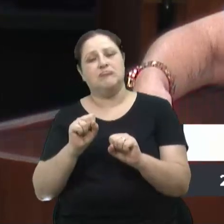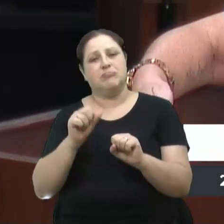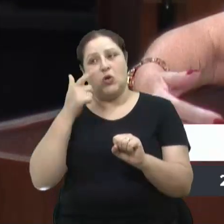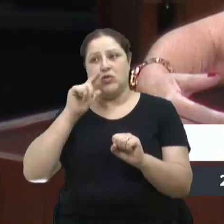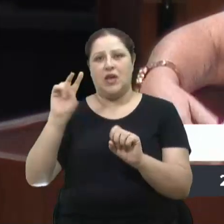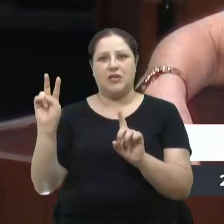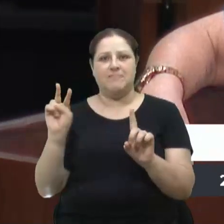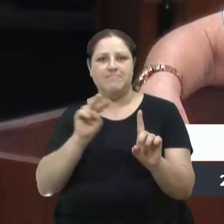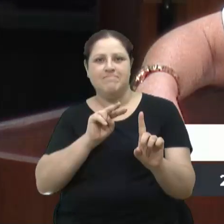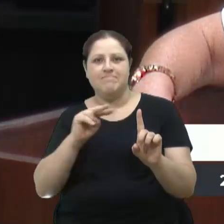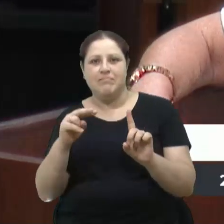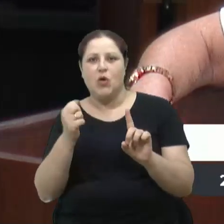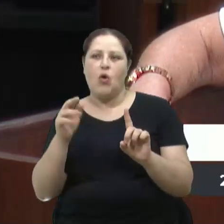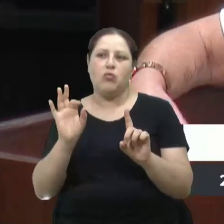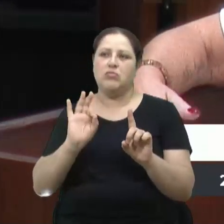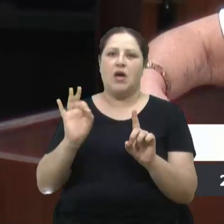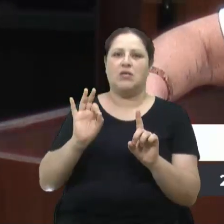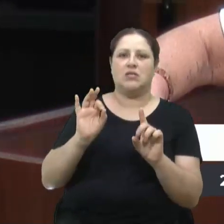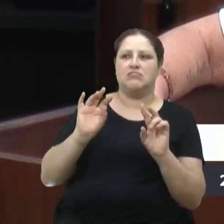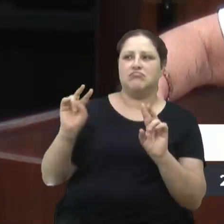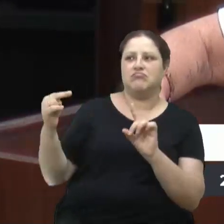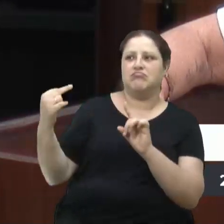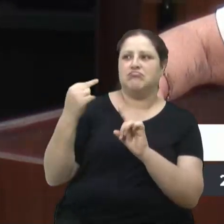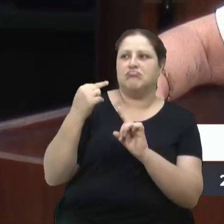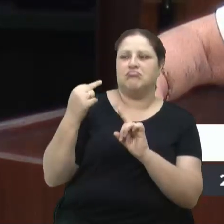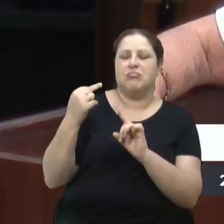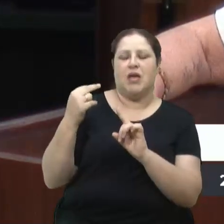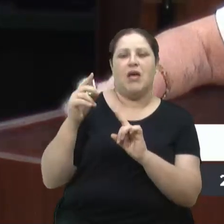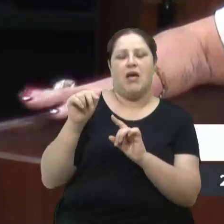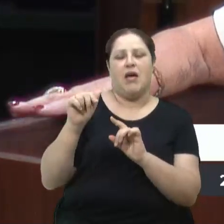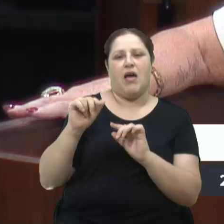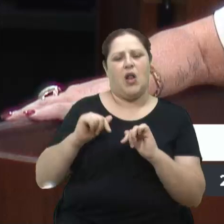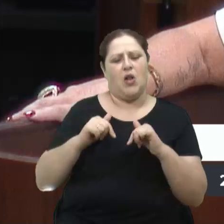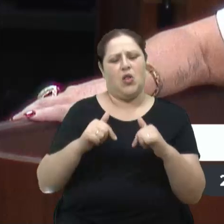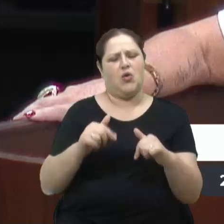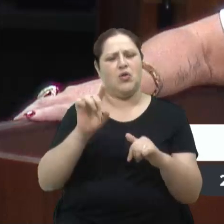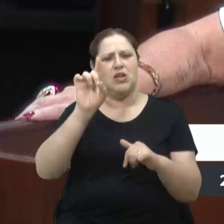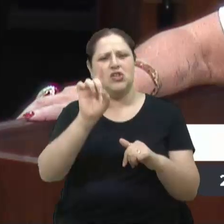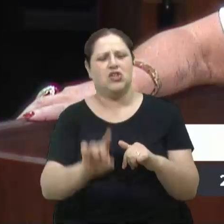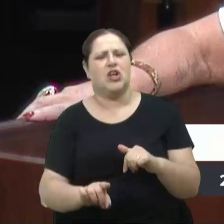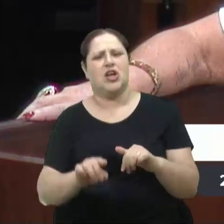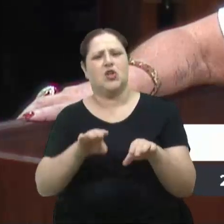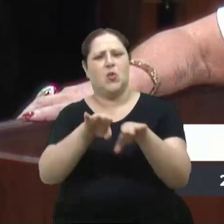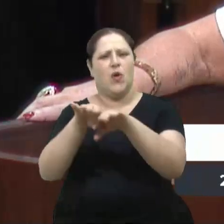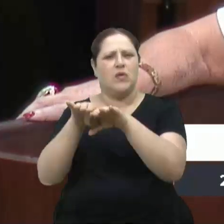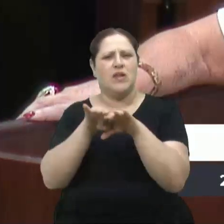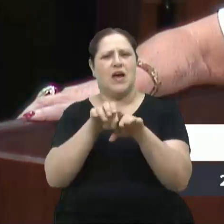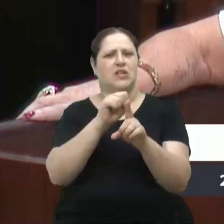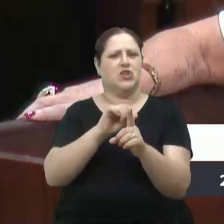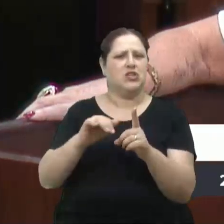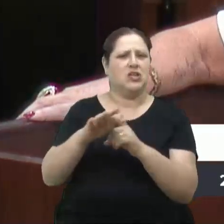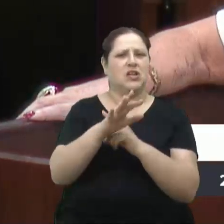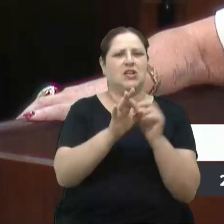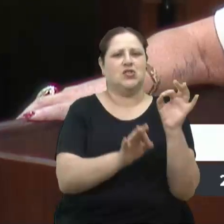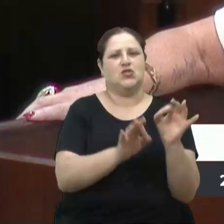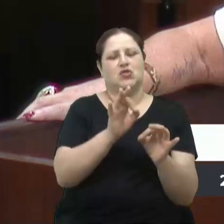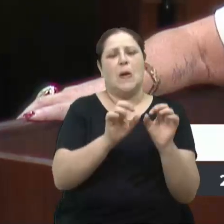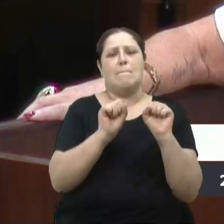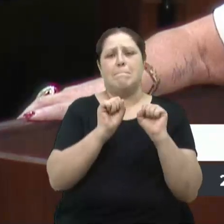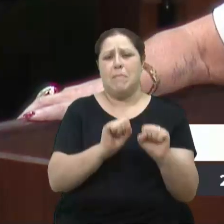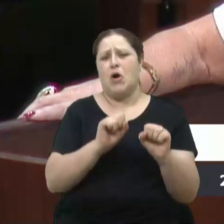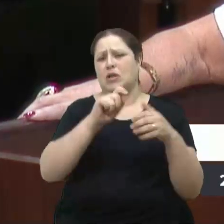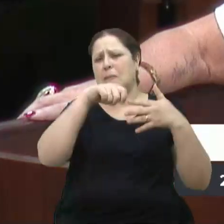igualdade, pelos direitos, por uma sociedade mais justa. Muitas outras poderiam ser